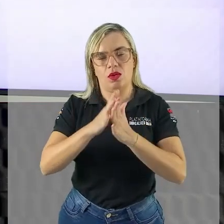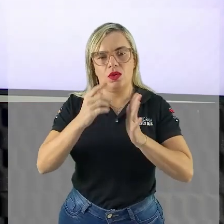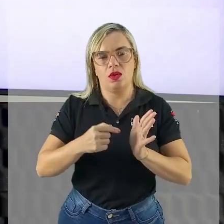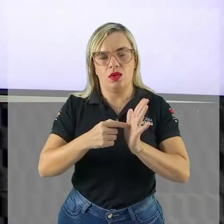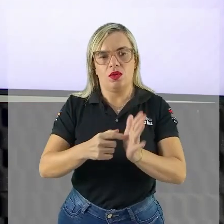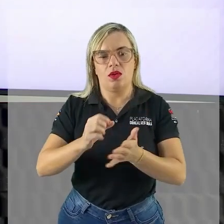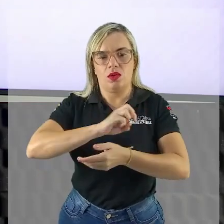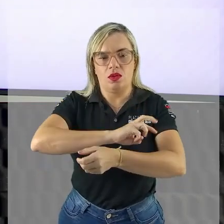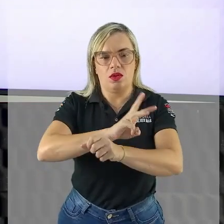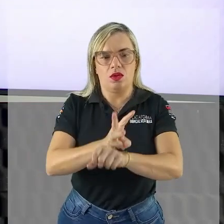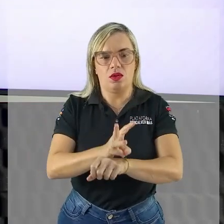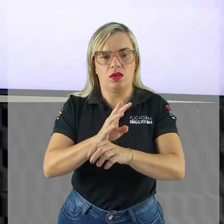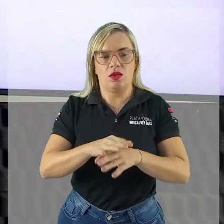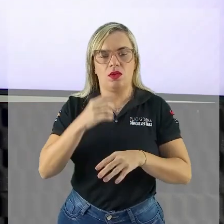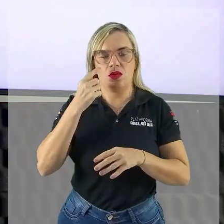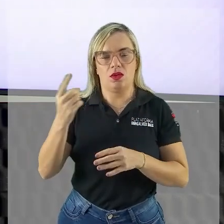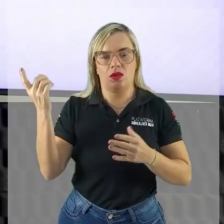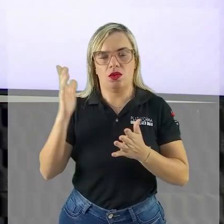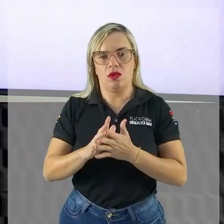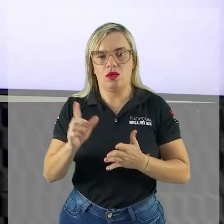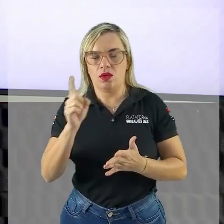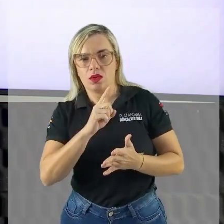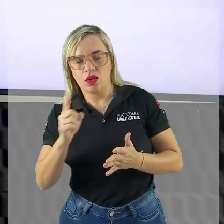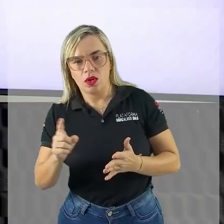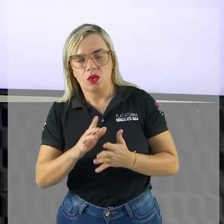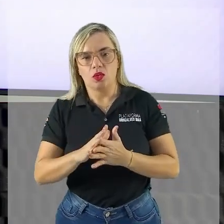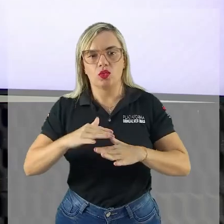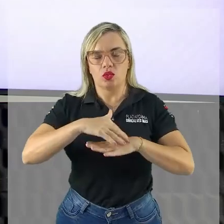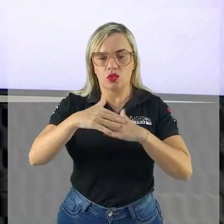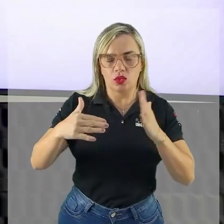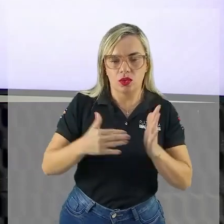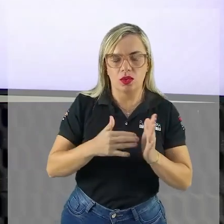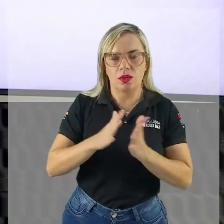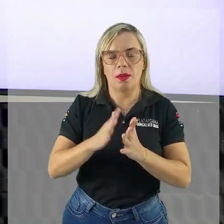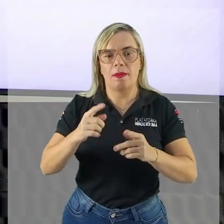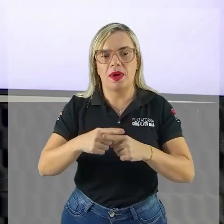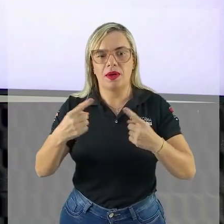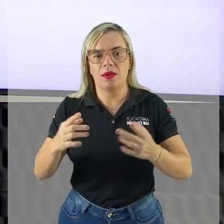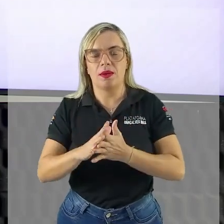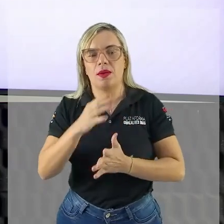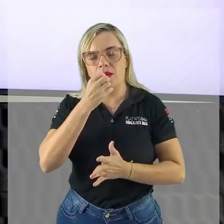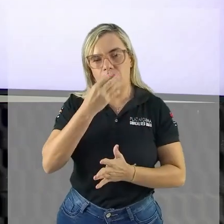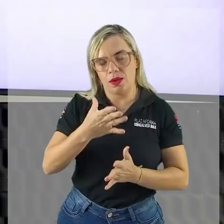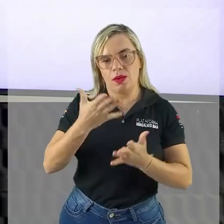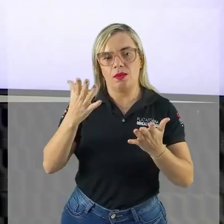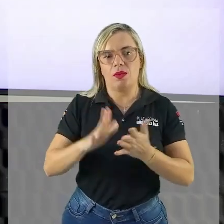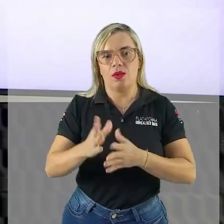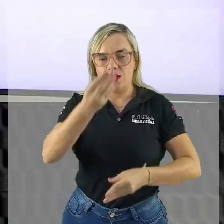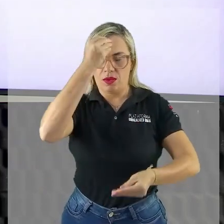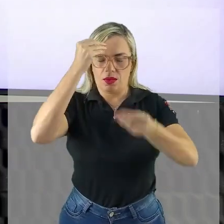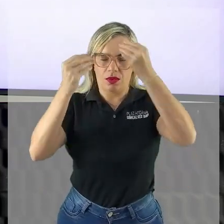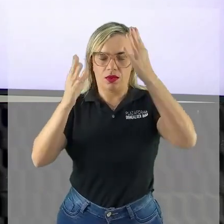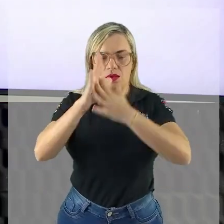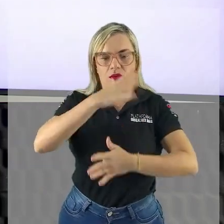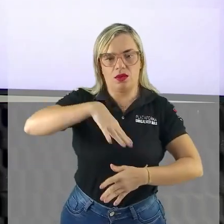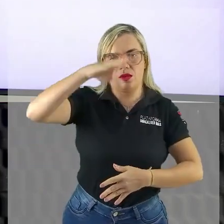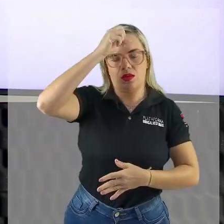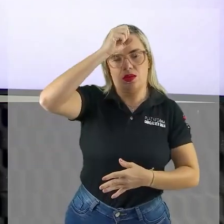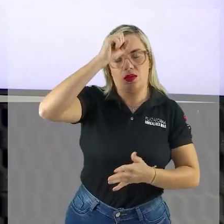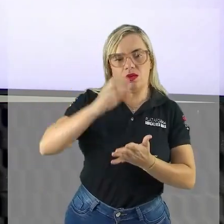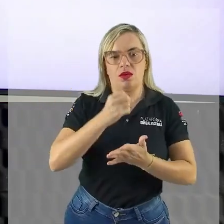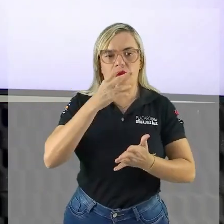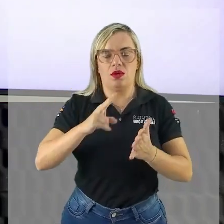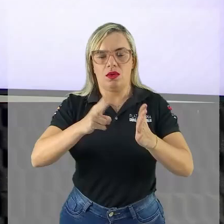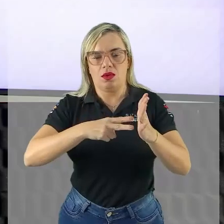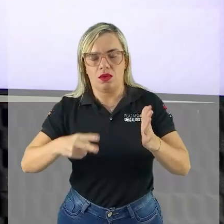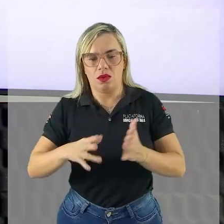te traz, não o suficiente, mas bons repertórios, bons vocabulários,